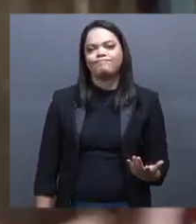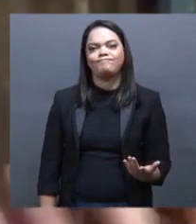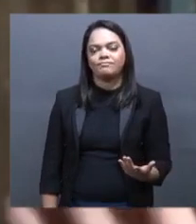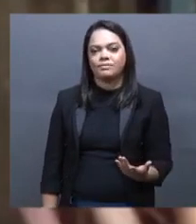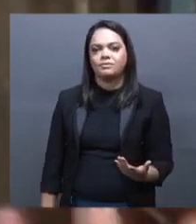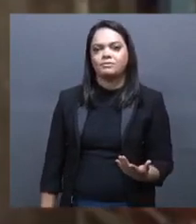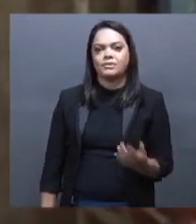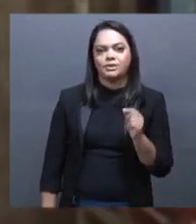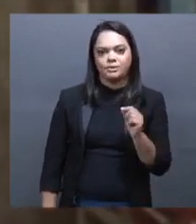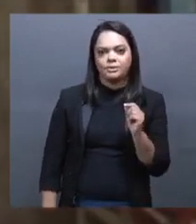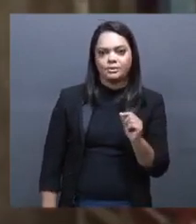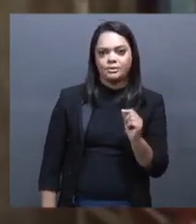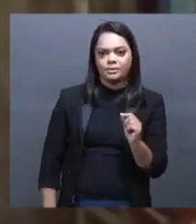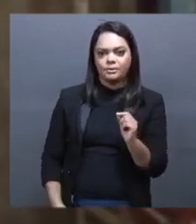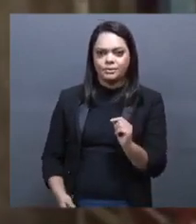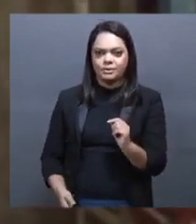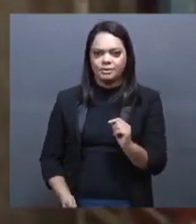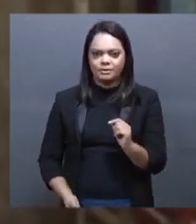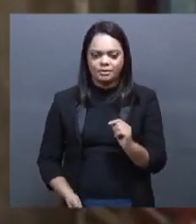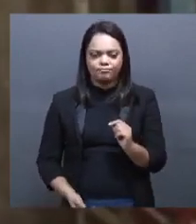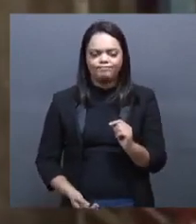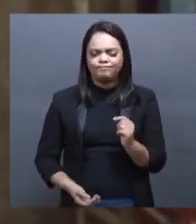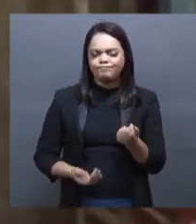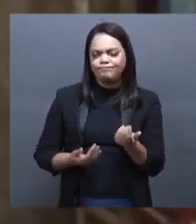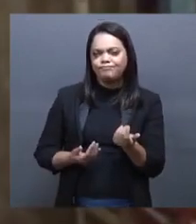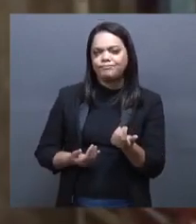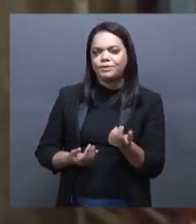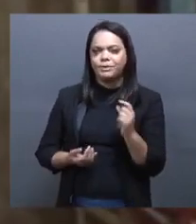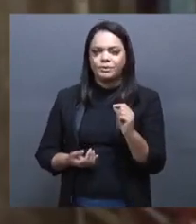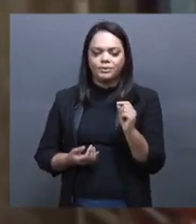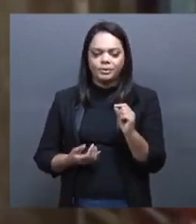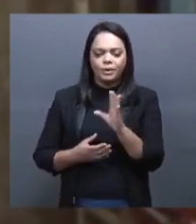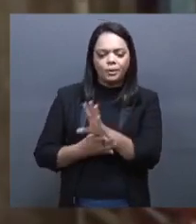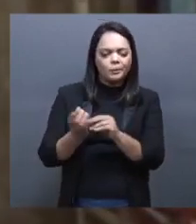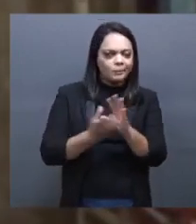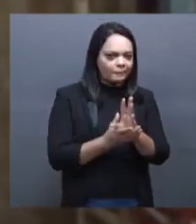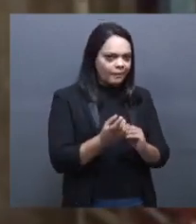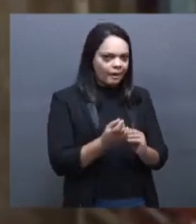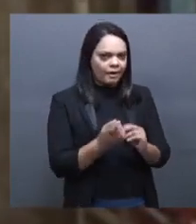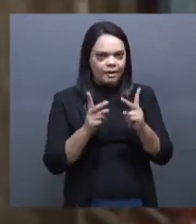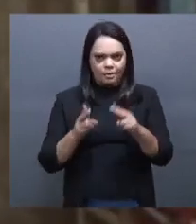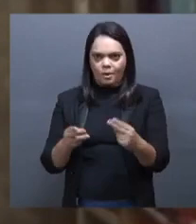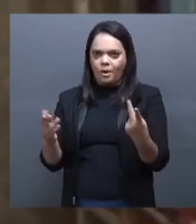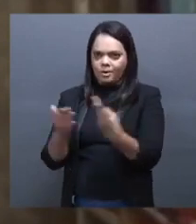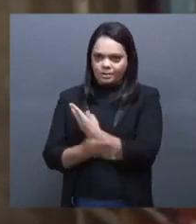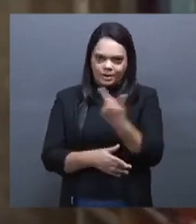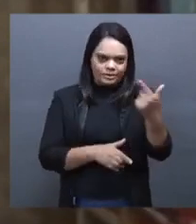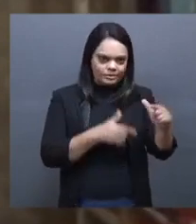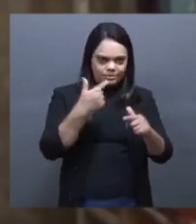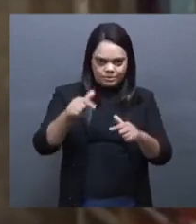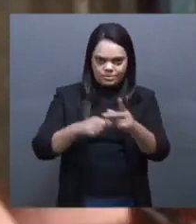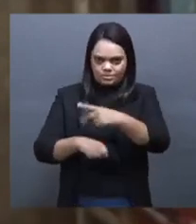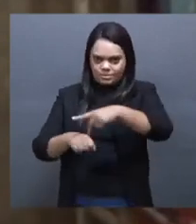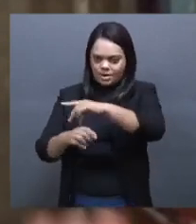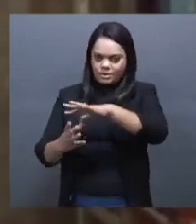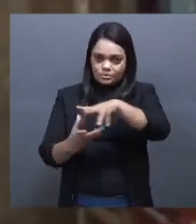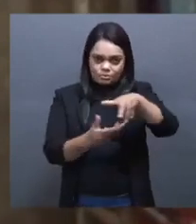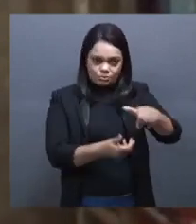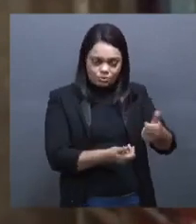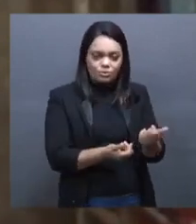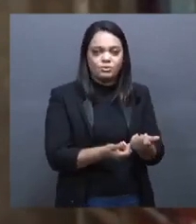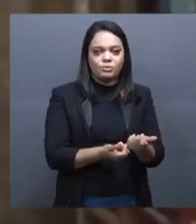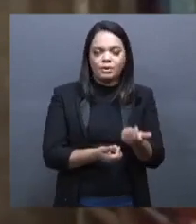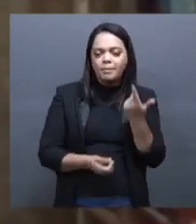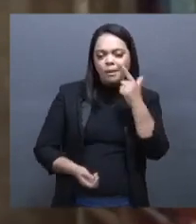se incorporar esse movimento que vem sendo feito pelas principais economias do mundo, no sentido de garantir